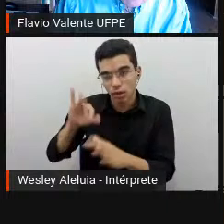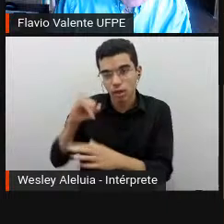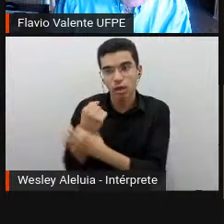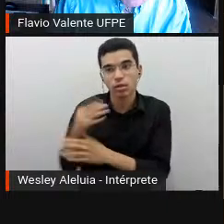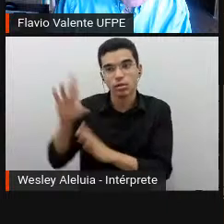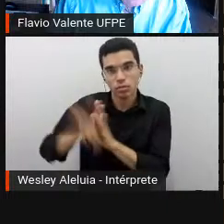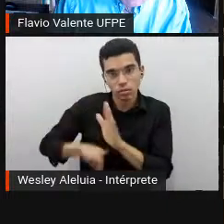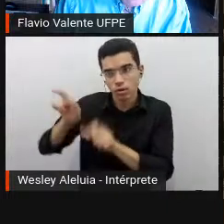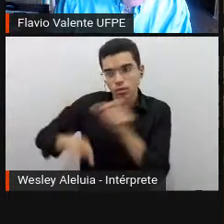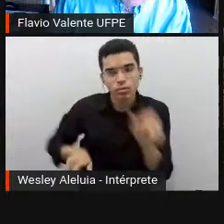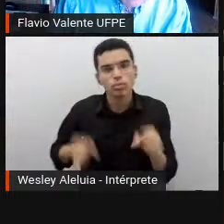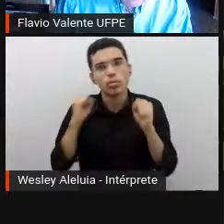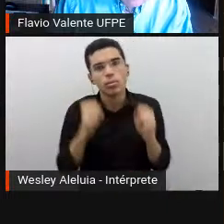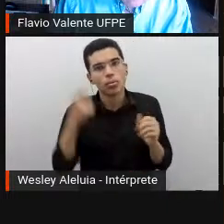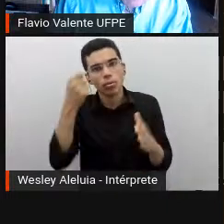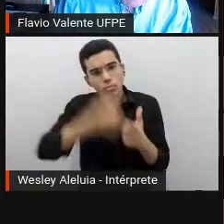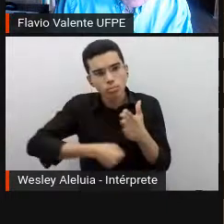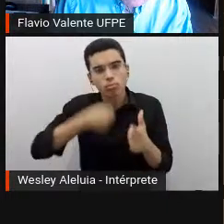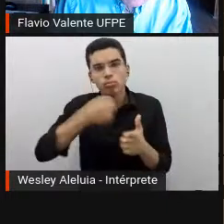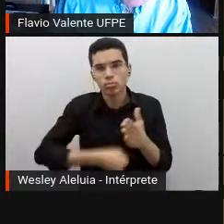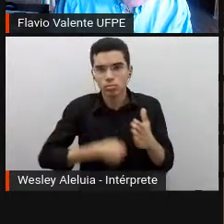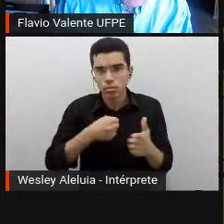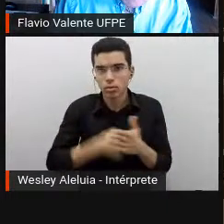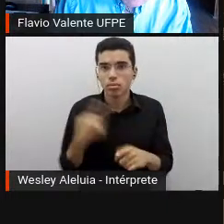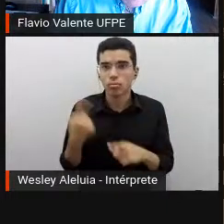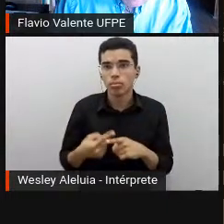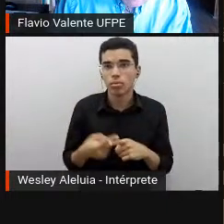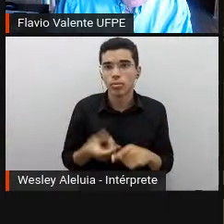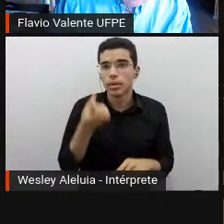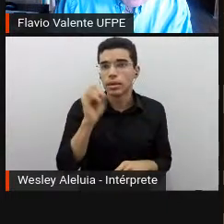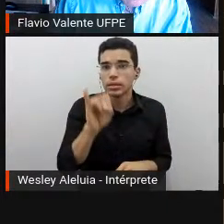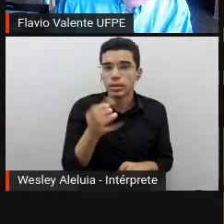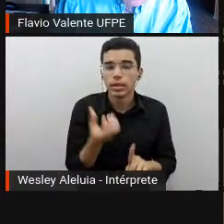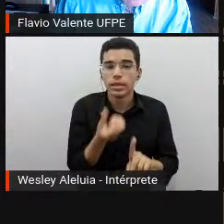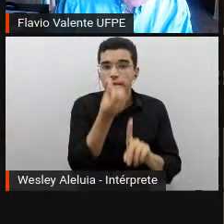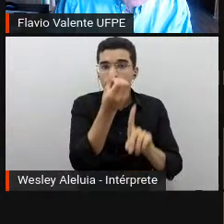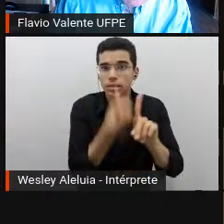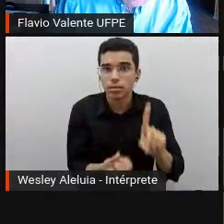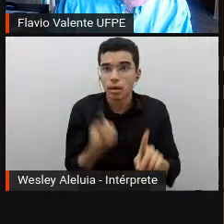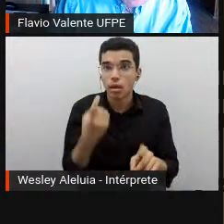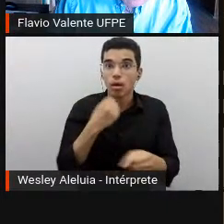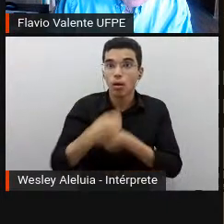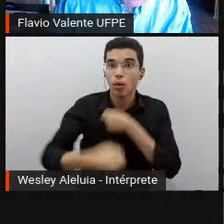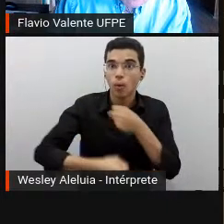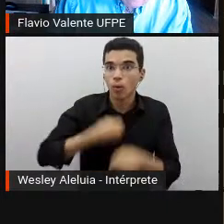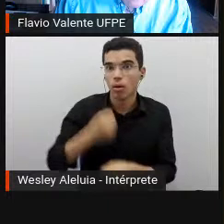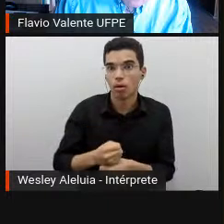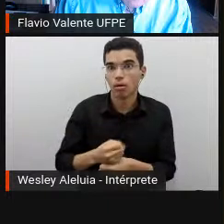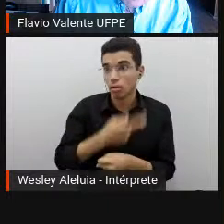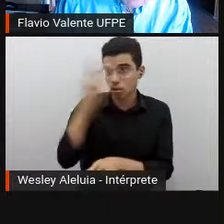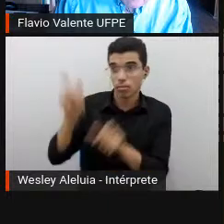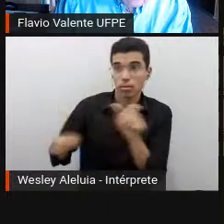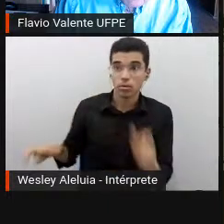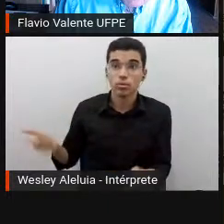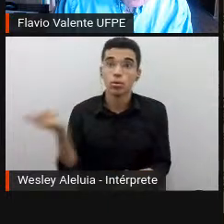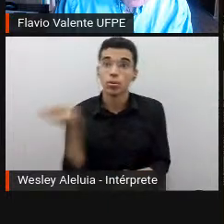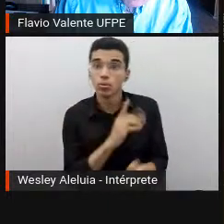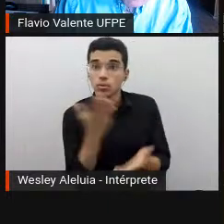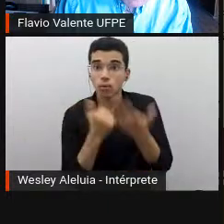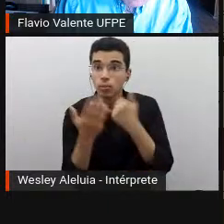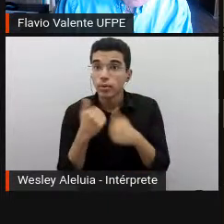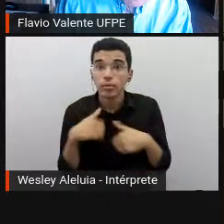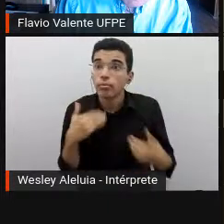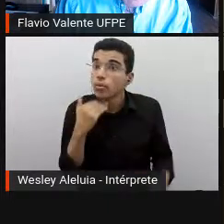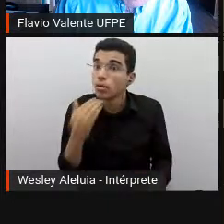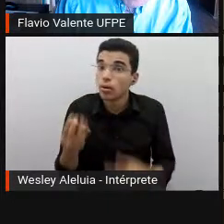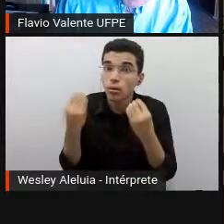adequada. Porque se não há uma, se demora 6 meses, 1 ano para garantir, por exemplo, que as pessoas tenham alimento, não adianta nada depois para